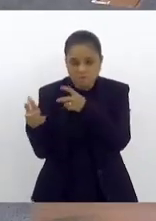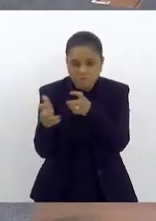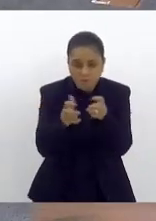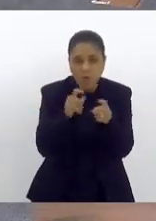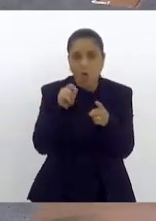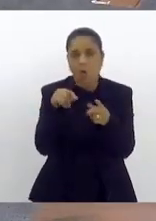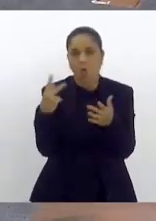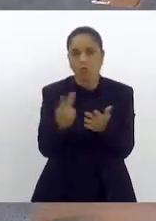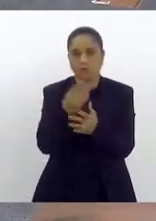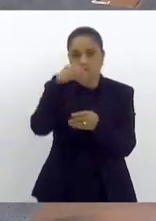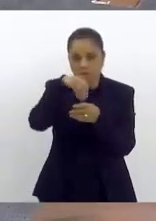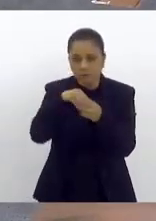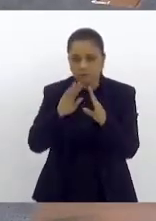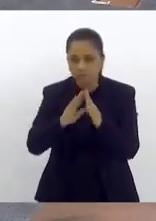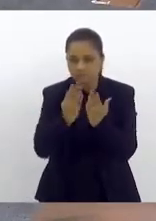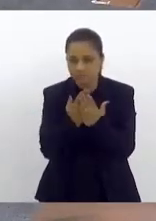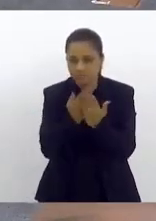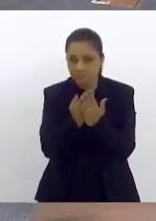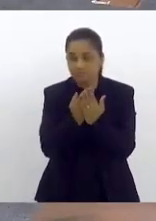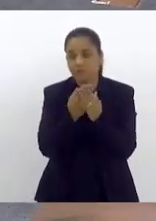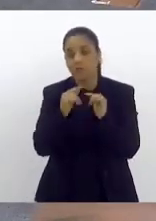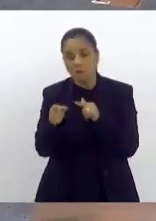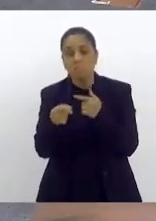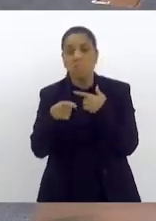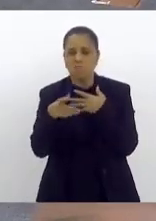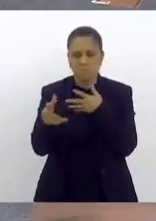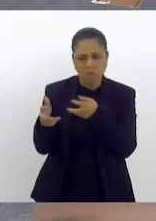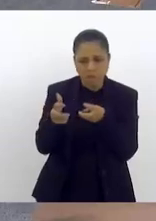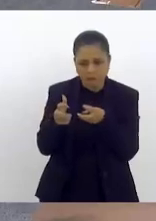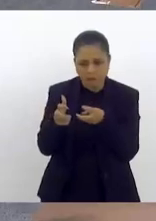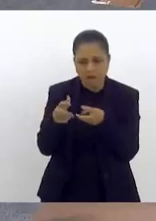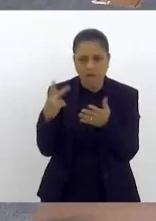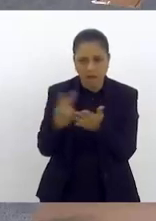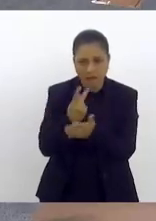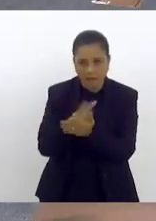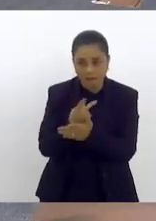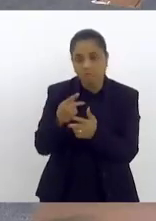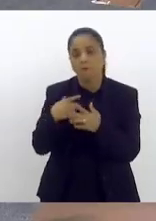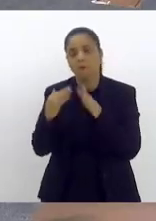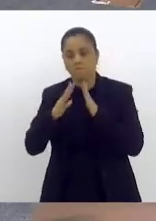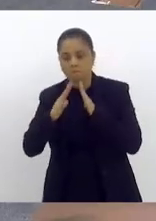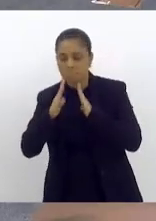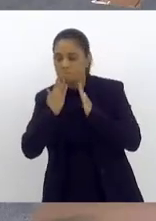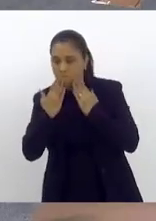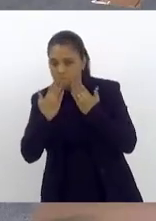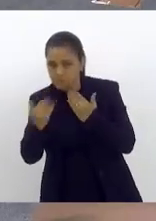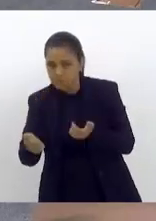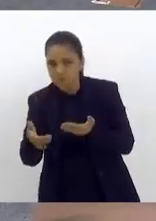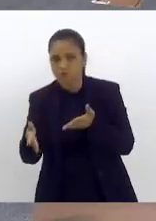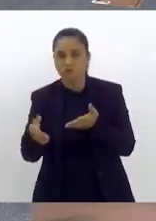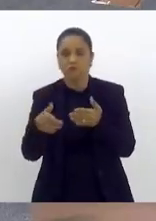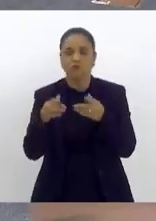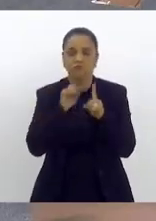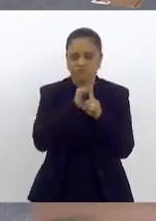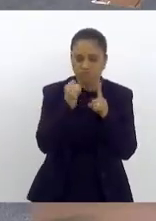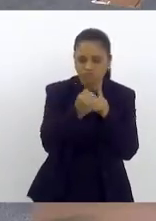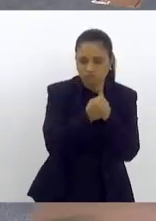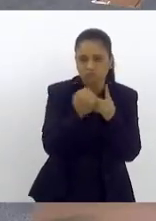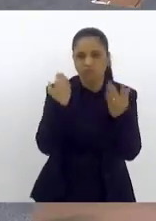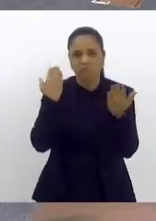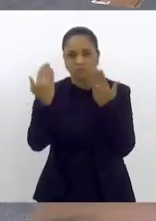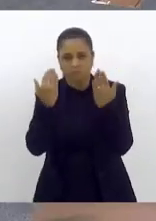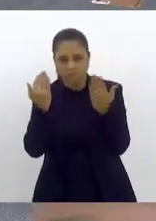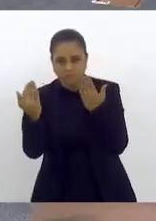escola e, quando for o caso, pedirem um apoio da polícia, da assistência social, da saúde mental, de quem quer que